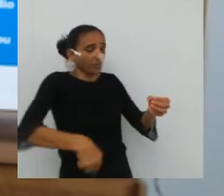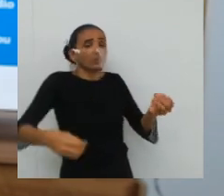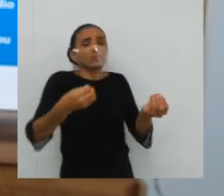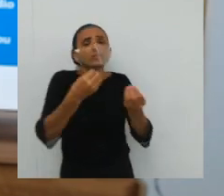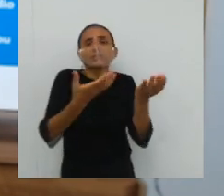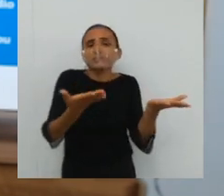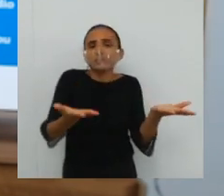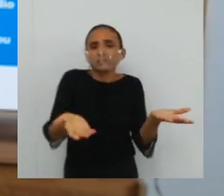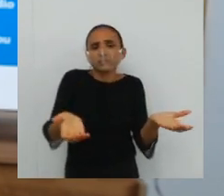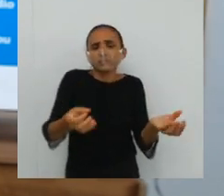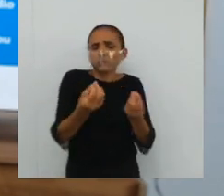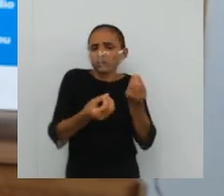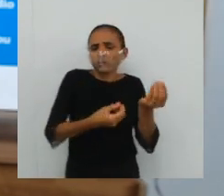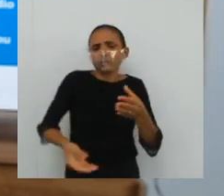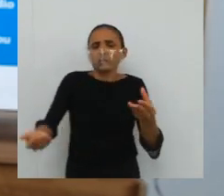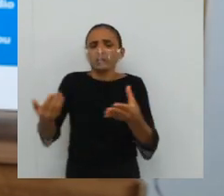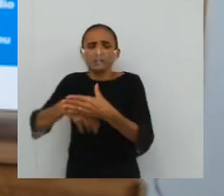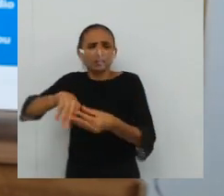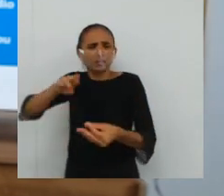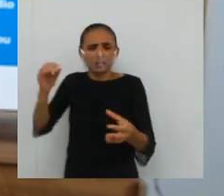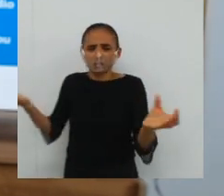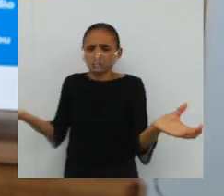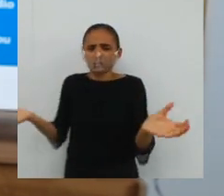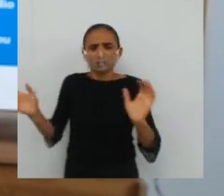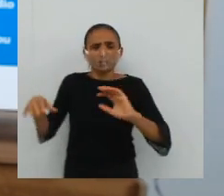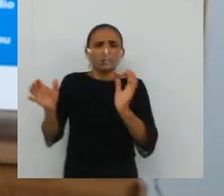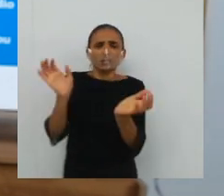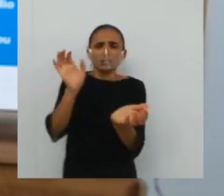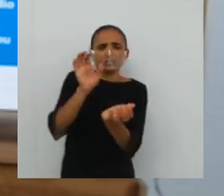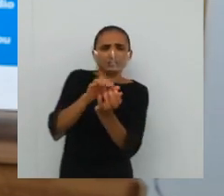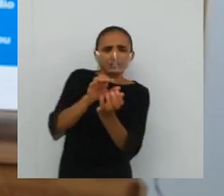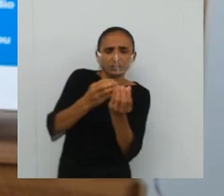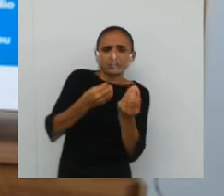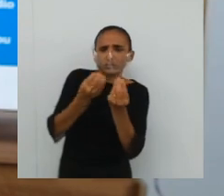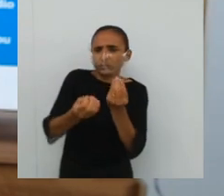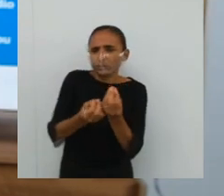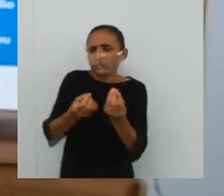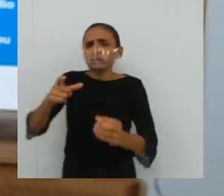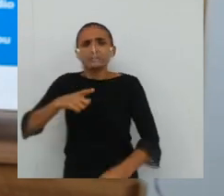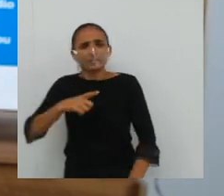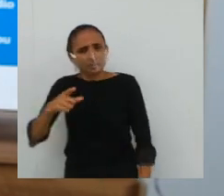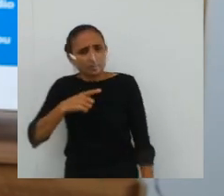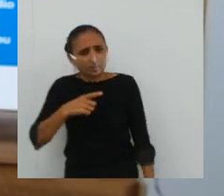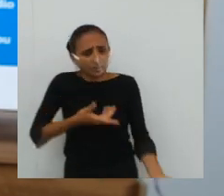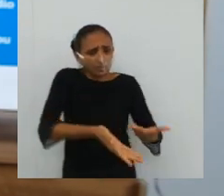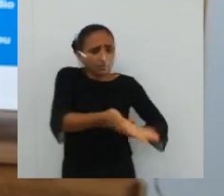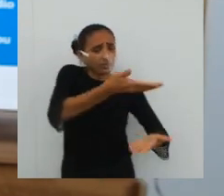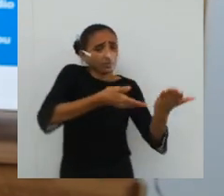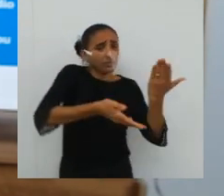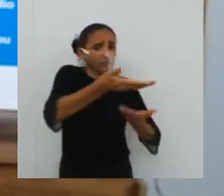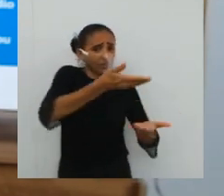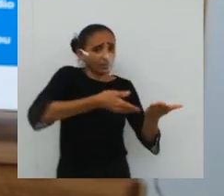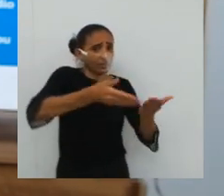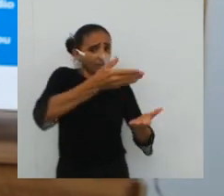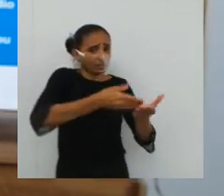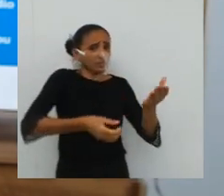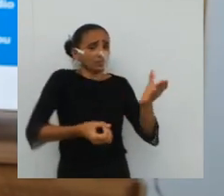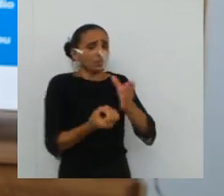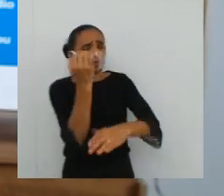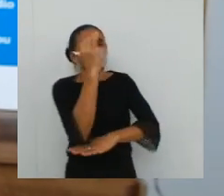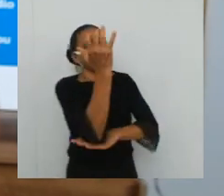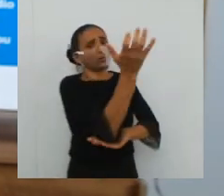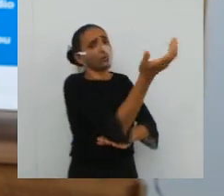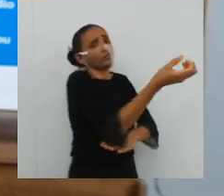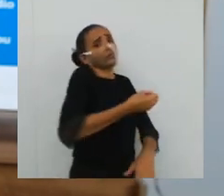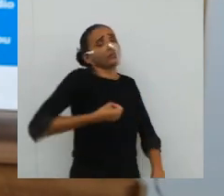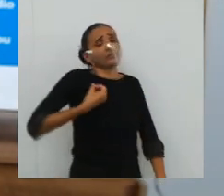Brasil, não só aqui no Nordeste, mas em qualquer lugar do país, eles têm praticamente essa relação de produção, a